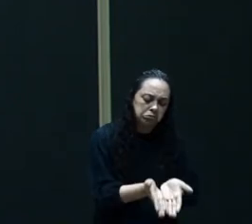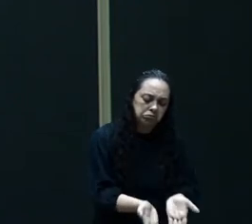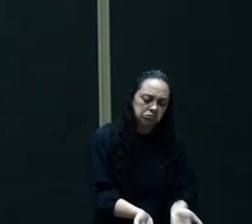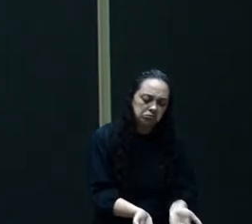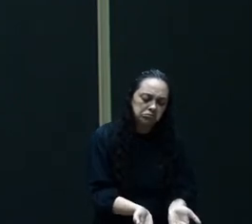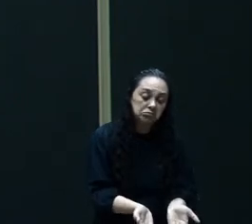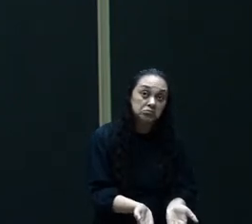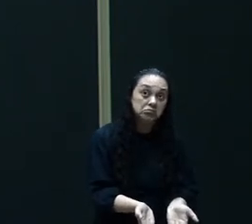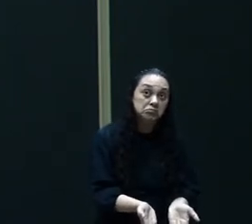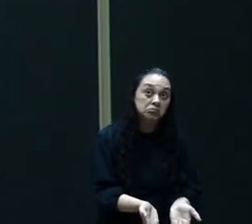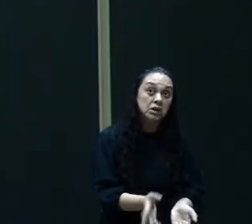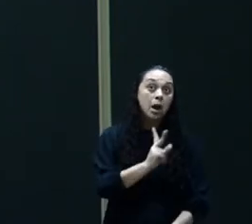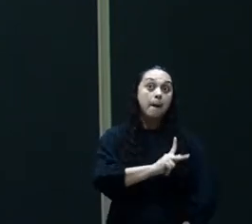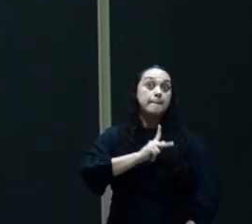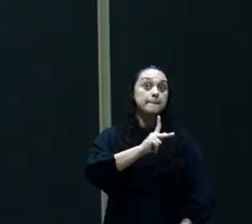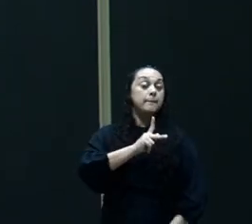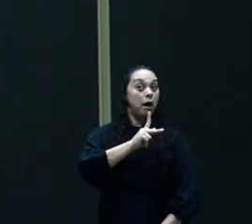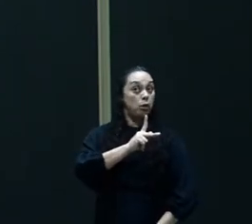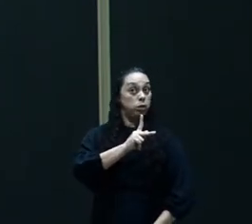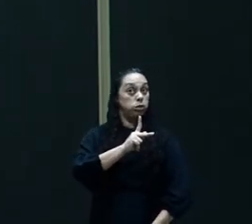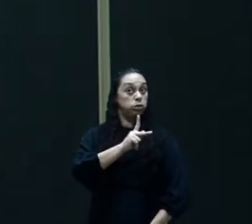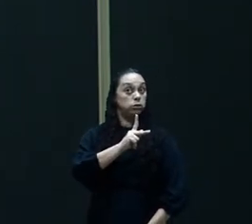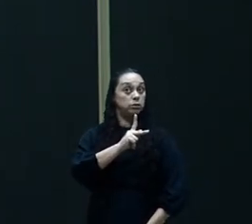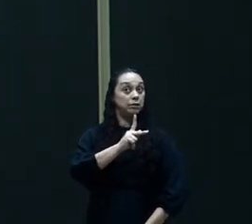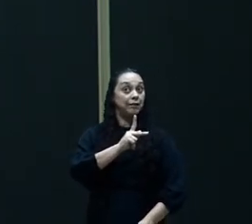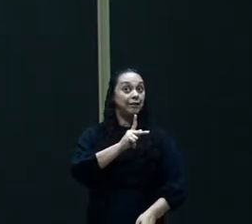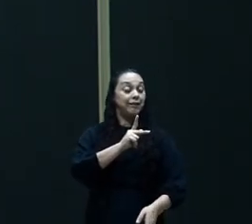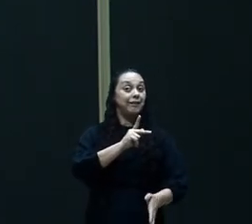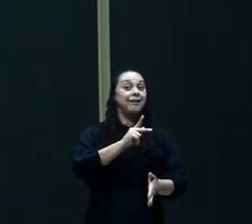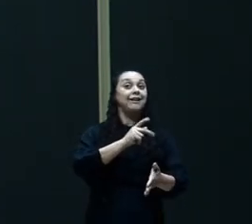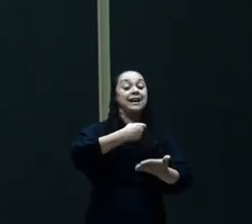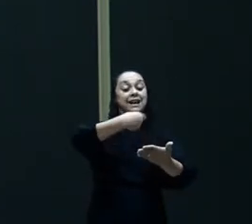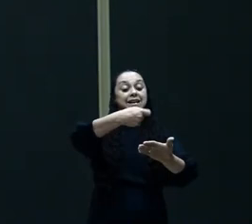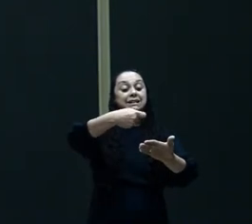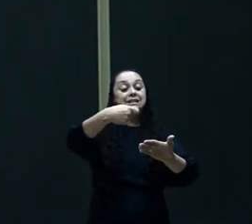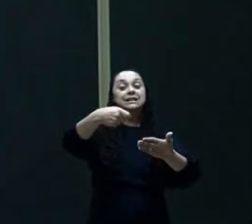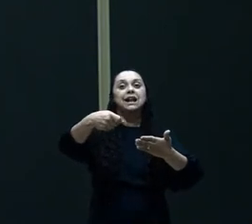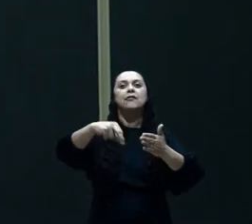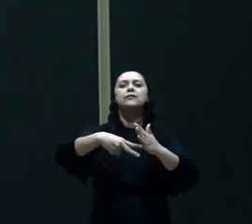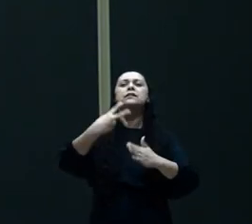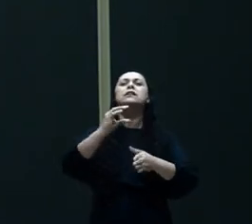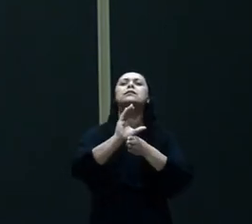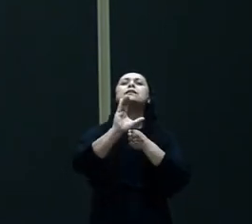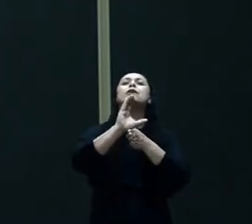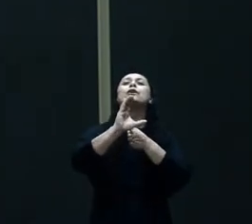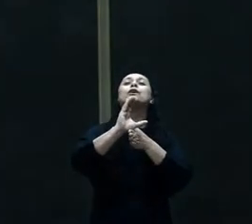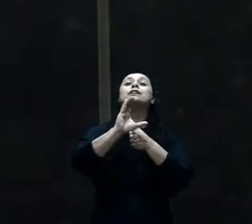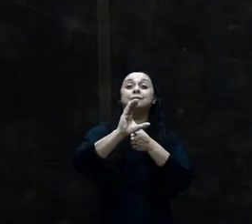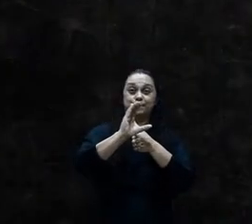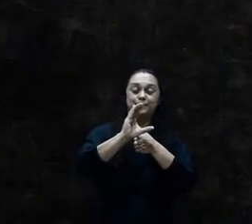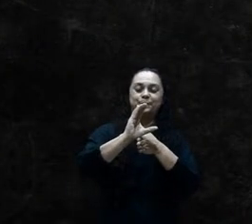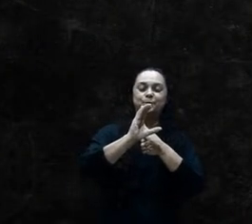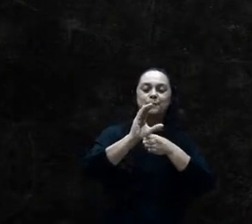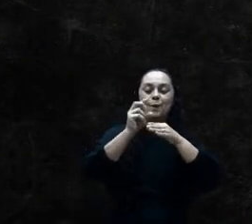Paulo que escreve em Coríntios segunda de Coríntios 11:25 olha o que ele escreve Olha o que esse homem Já tinha